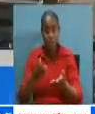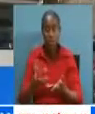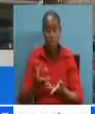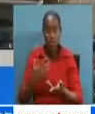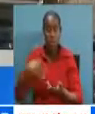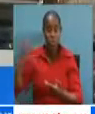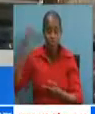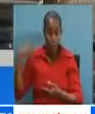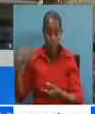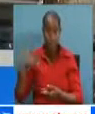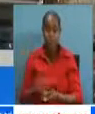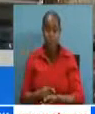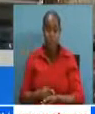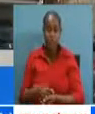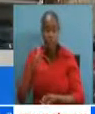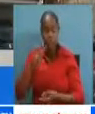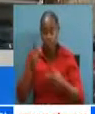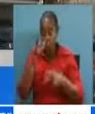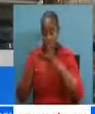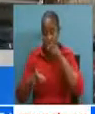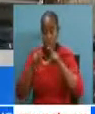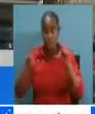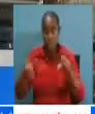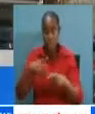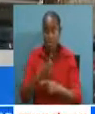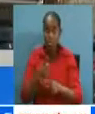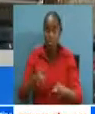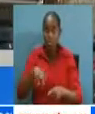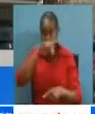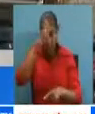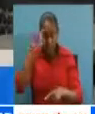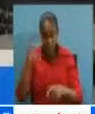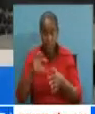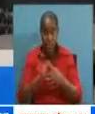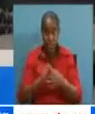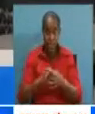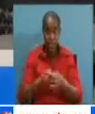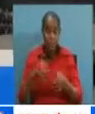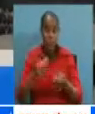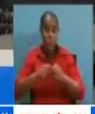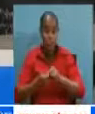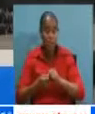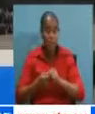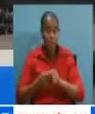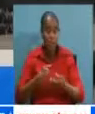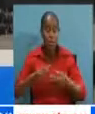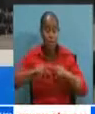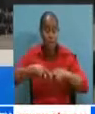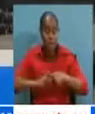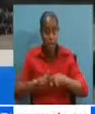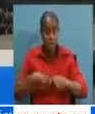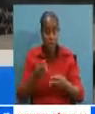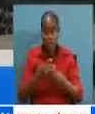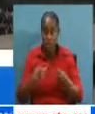isto segundo os empresários devido a dificuldades ligadas às freqüentes avarias mecânicas nos equipamentos e o elevado absentismo